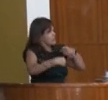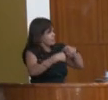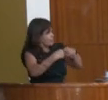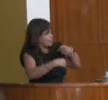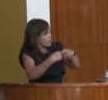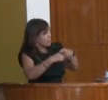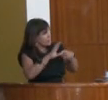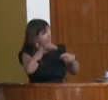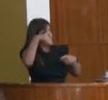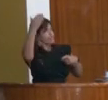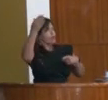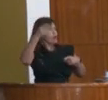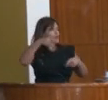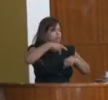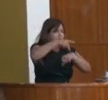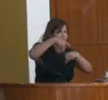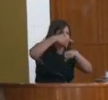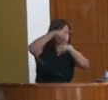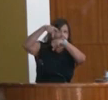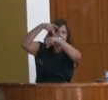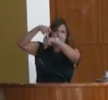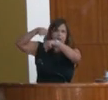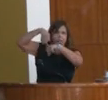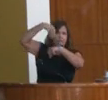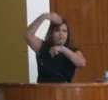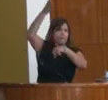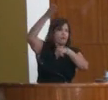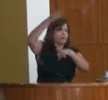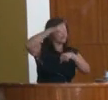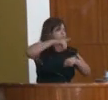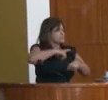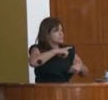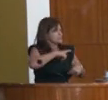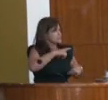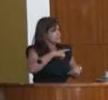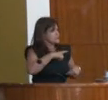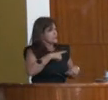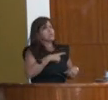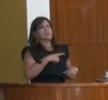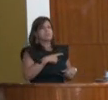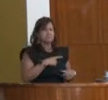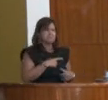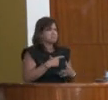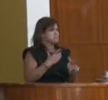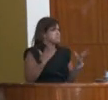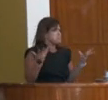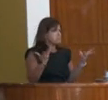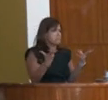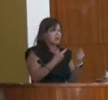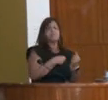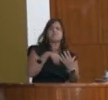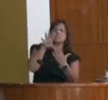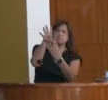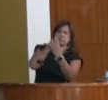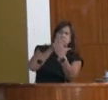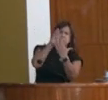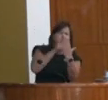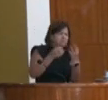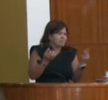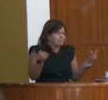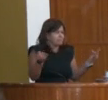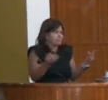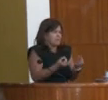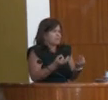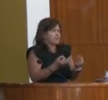mundo. Né? Nós temos exemplos aqui que são fantásticos. Só que, infelizmente, para a fiscalização, é que nem o filho